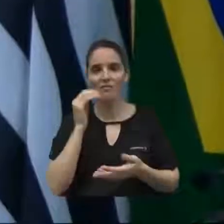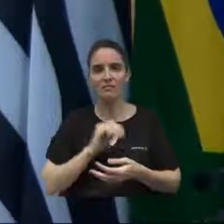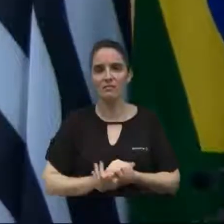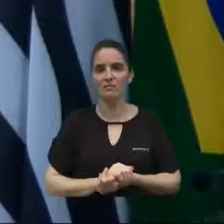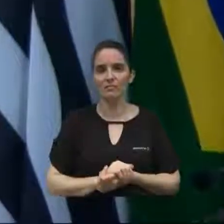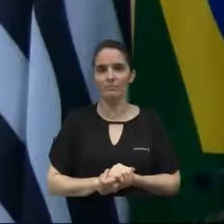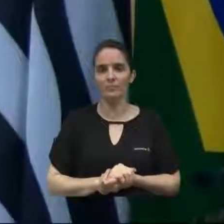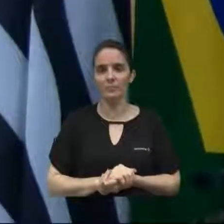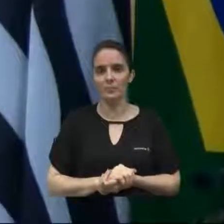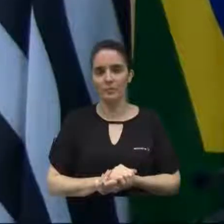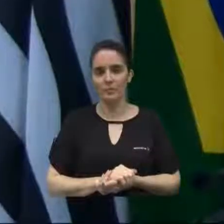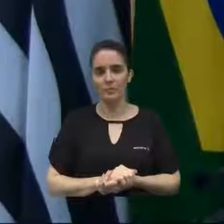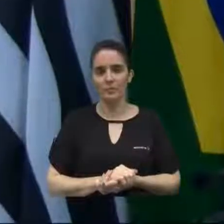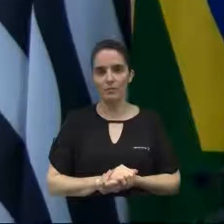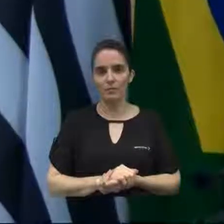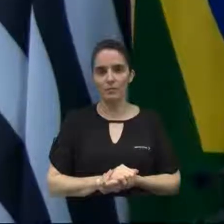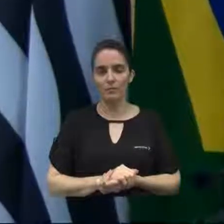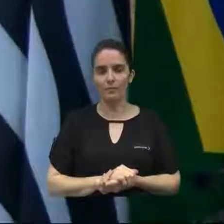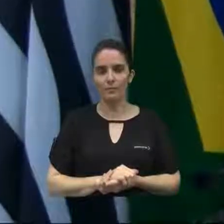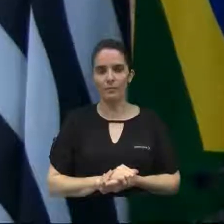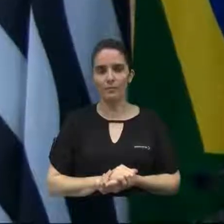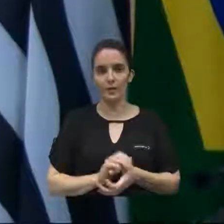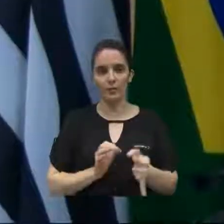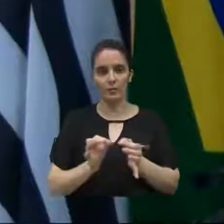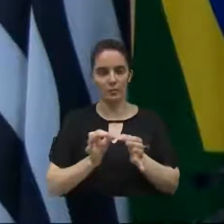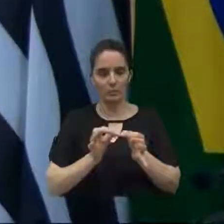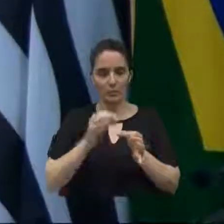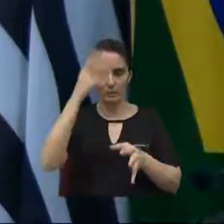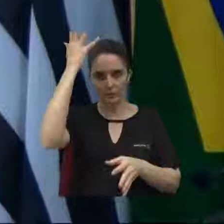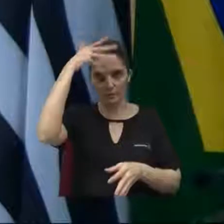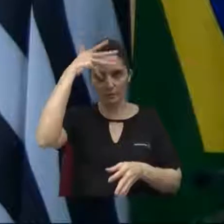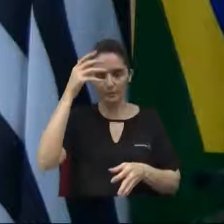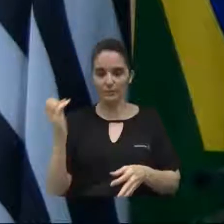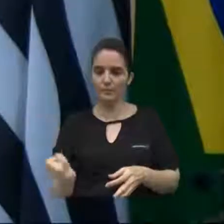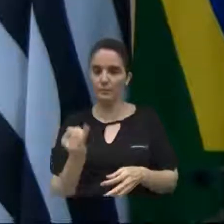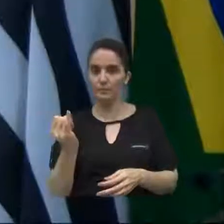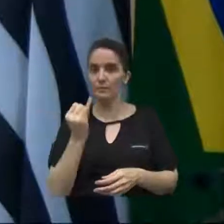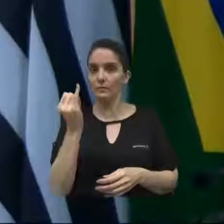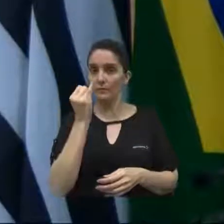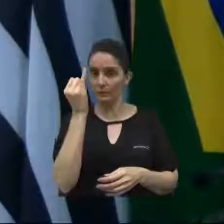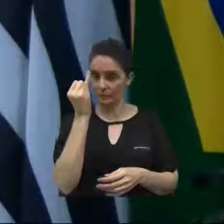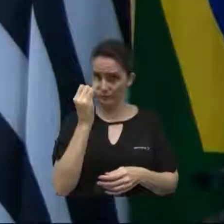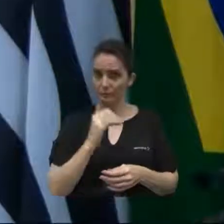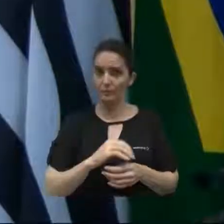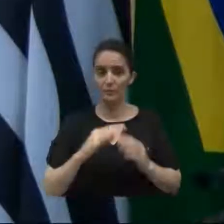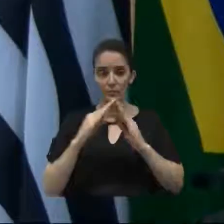corrido. Então, esse projeto seu é de suma importância, que as